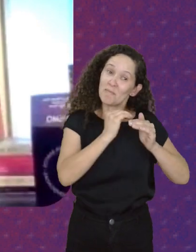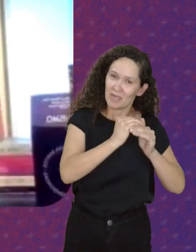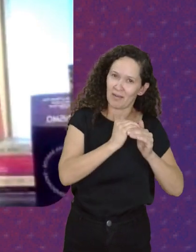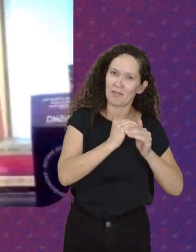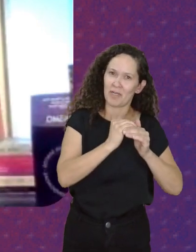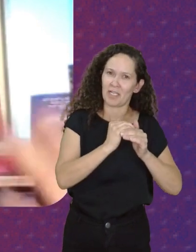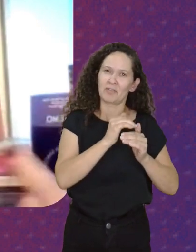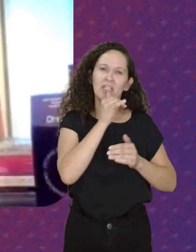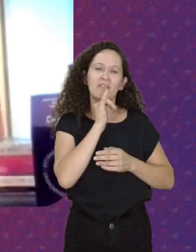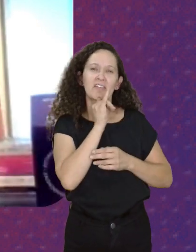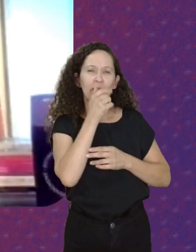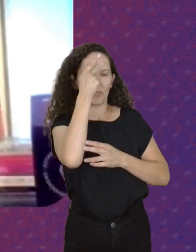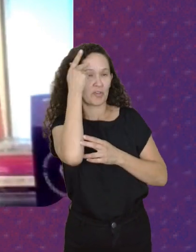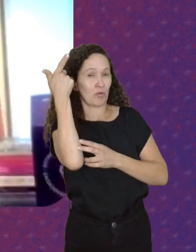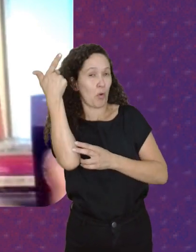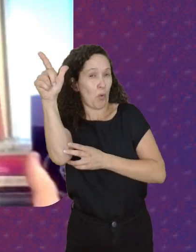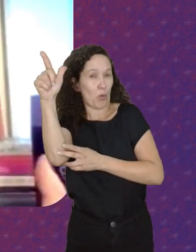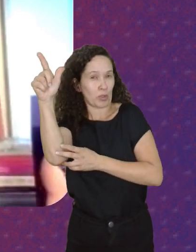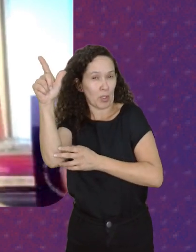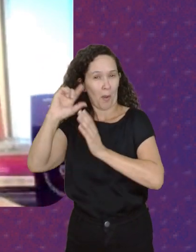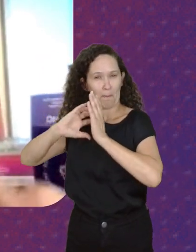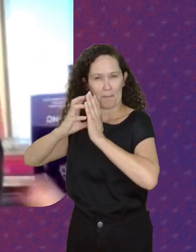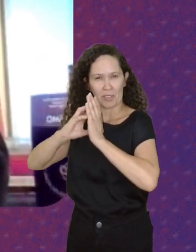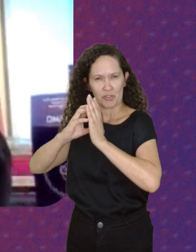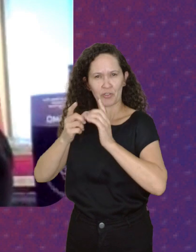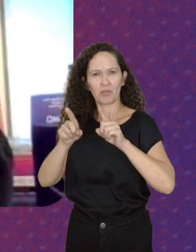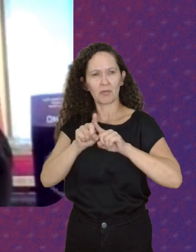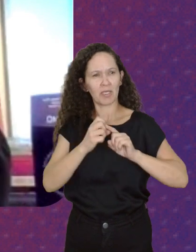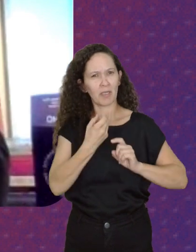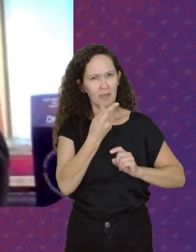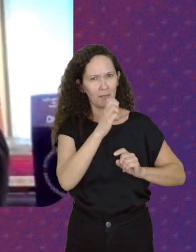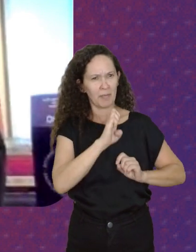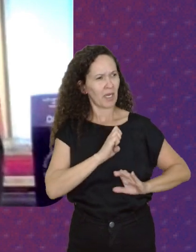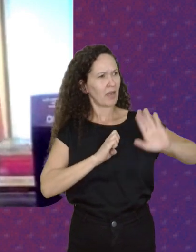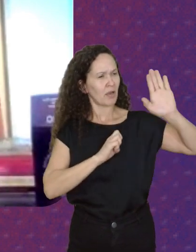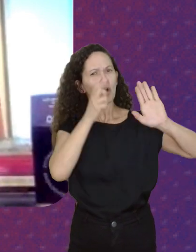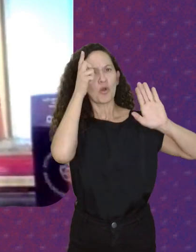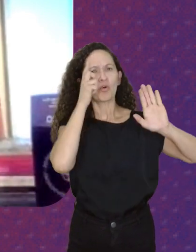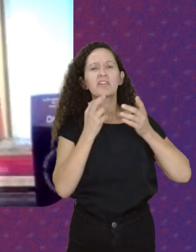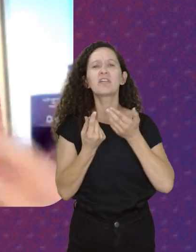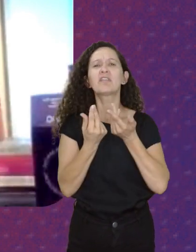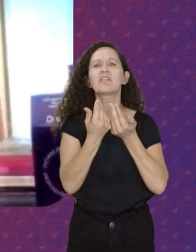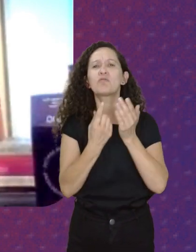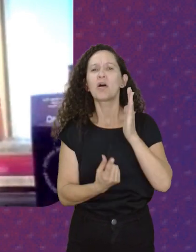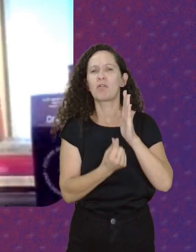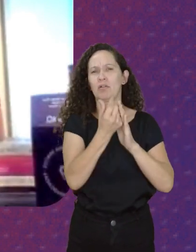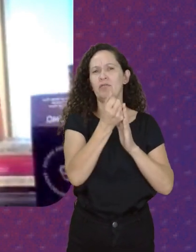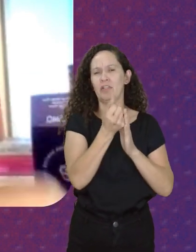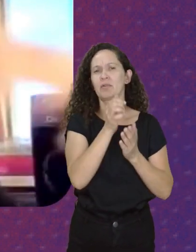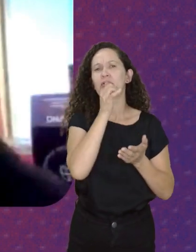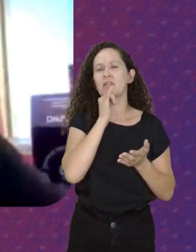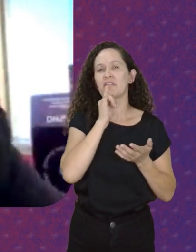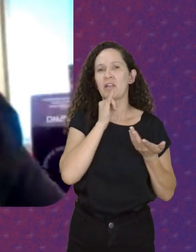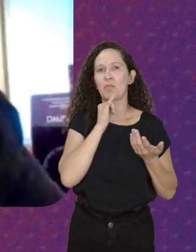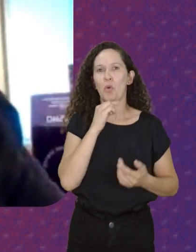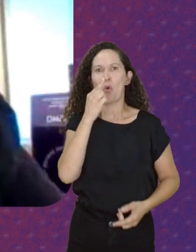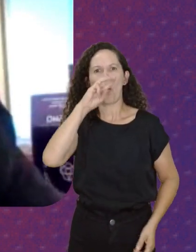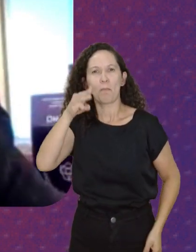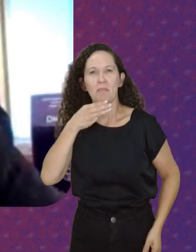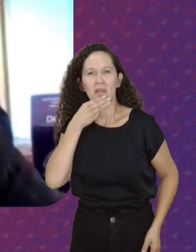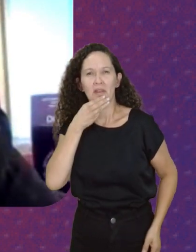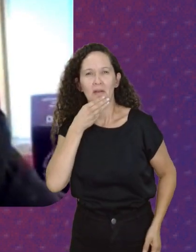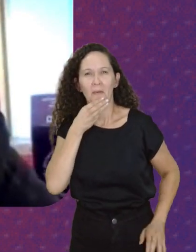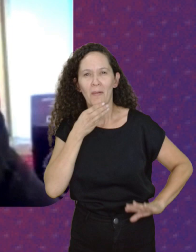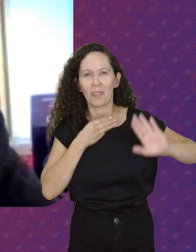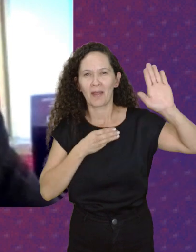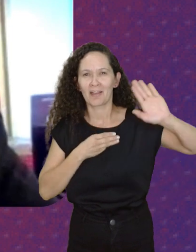adversária sua, que seja pré-candidata, também pudesse arcar, né? Então, por exemplo, você não pode gastar 1 milhão na